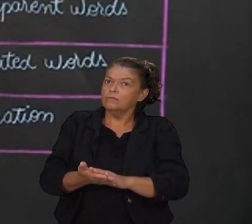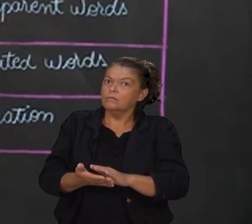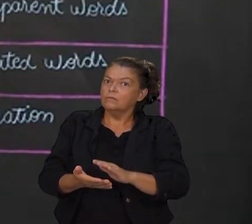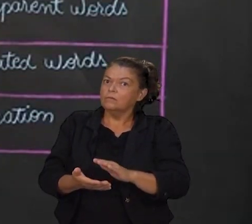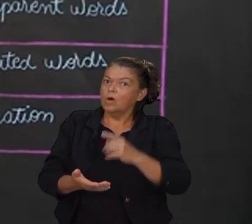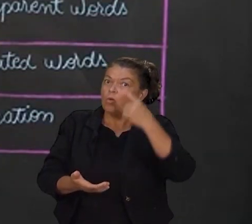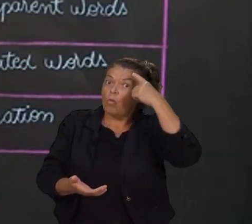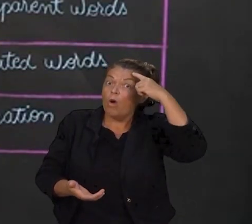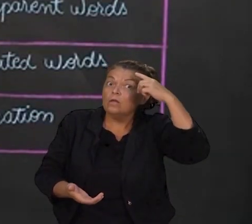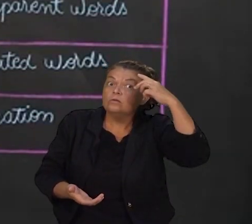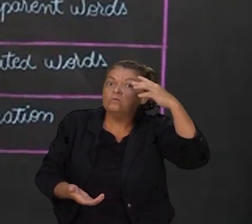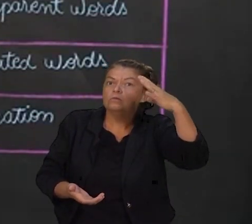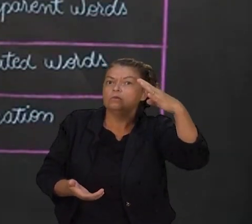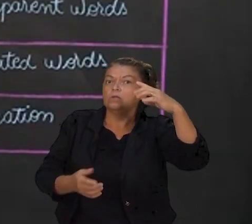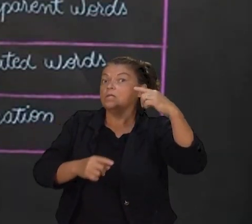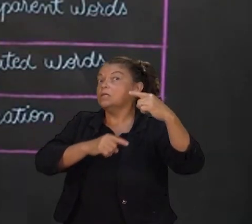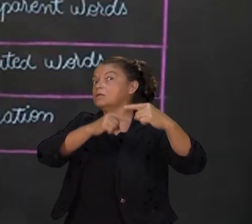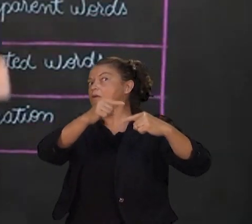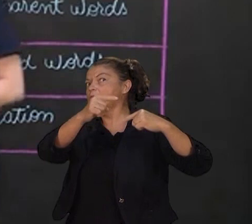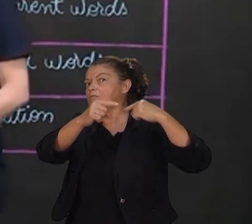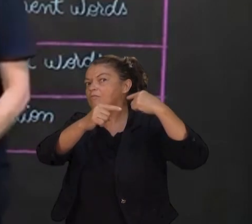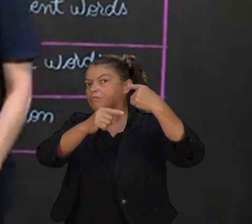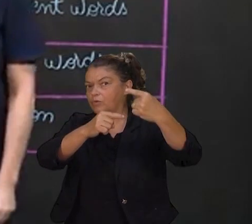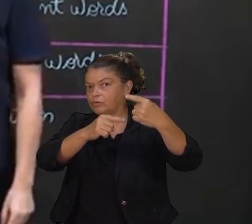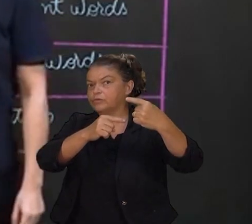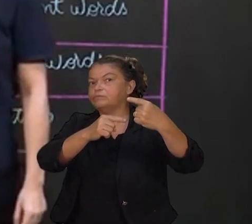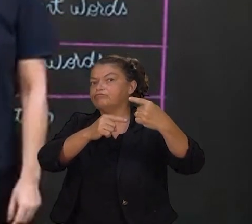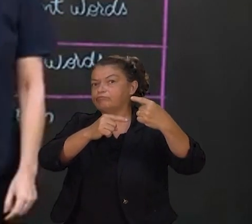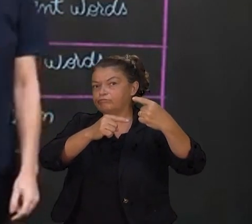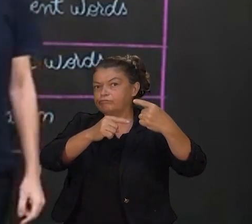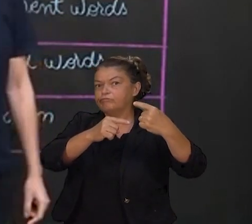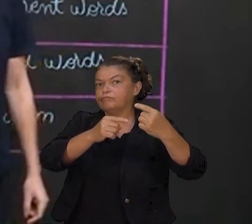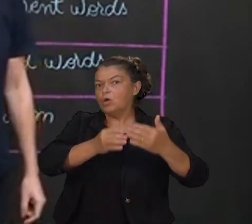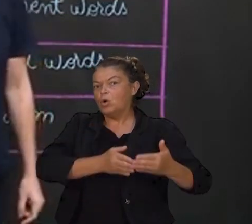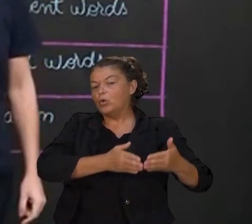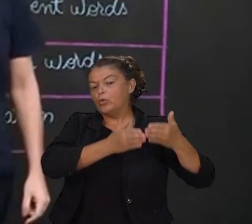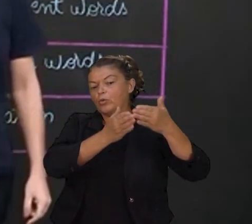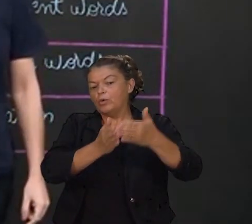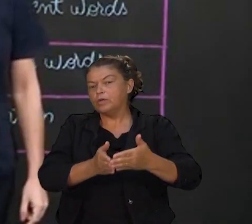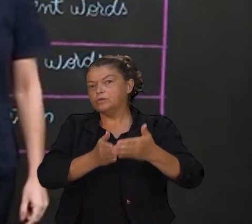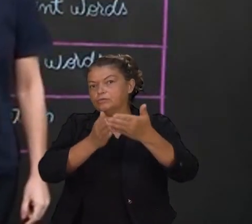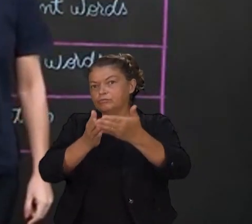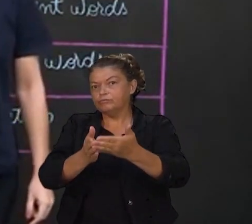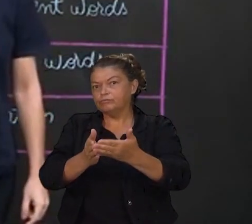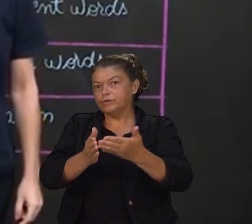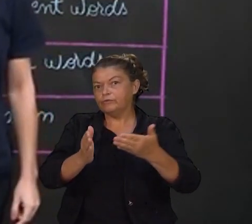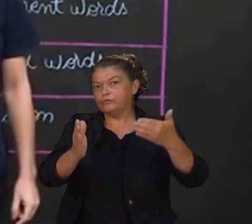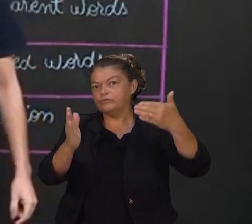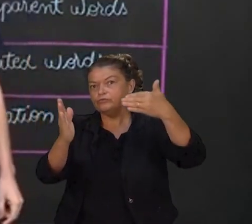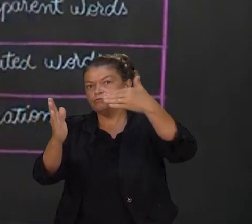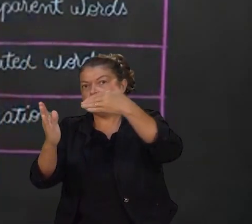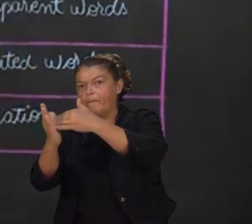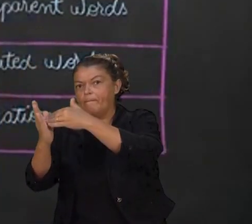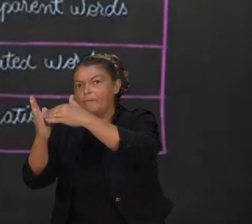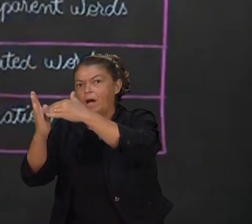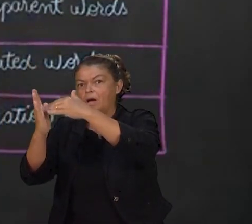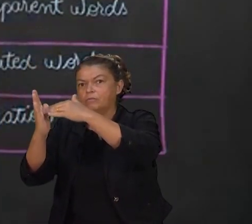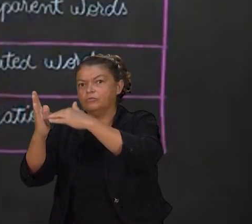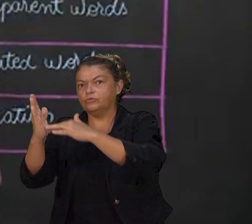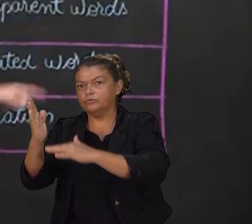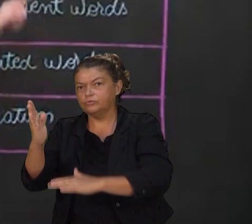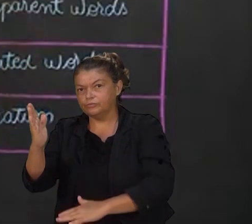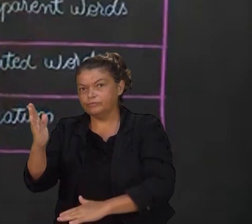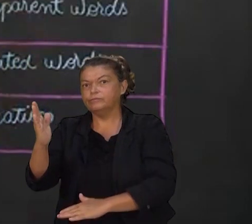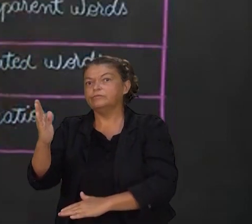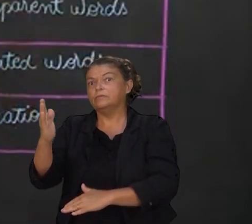dias depois, tá no iceberg. Achei a minha informação. Esse tipo de técnica é o